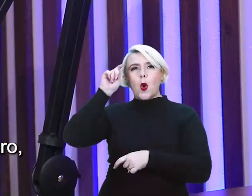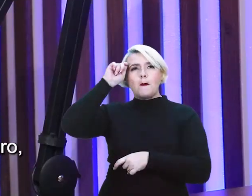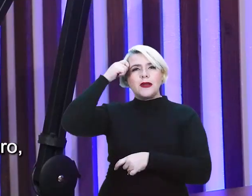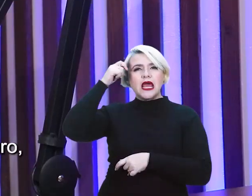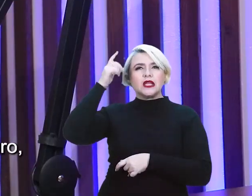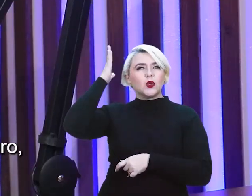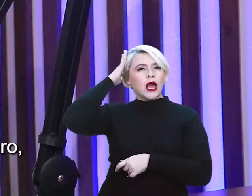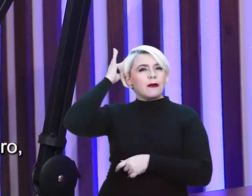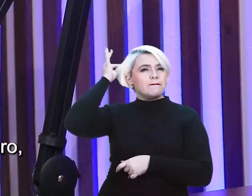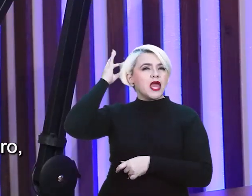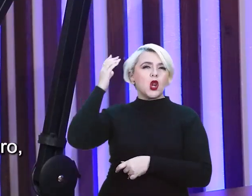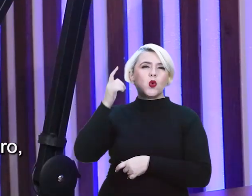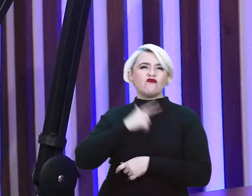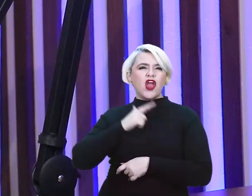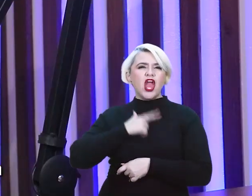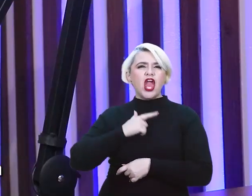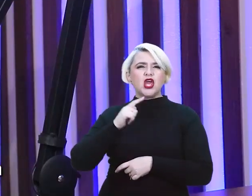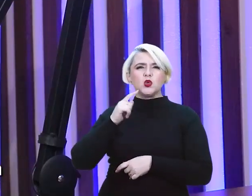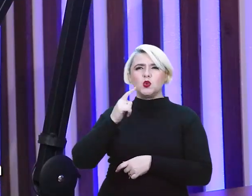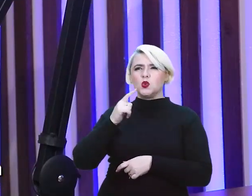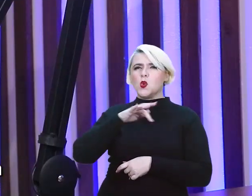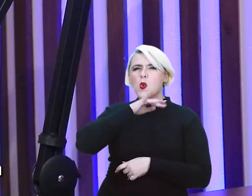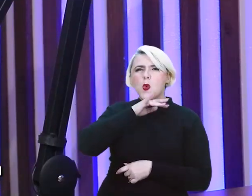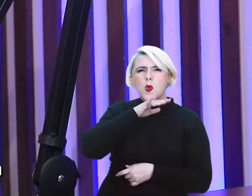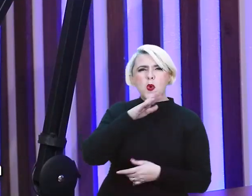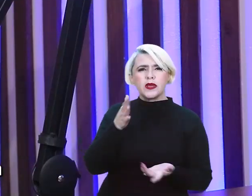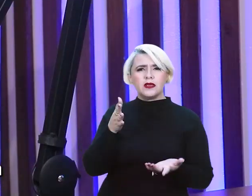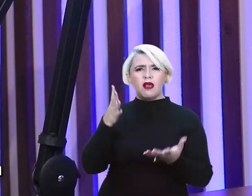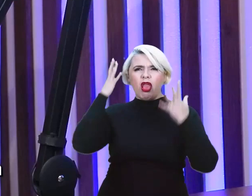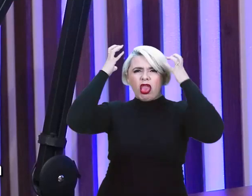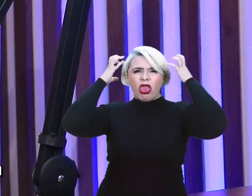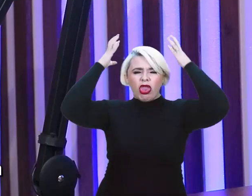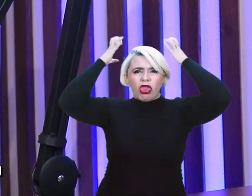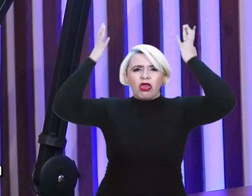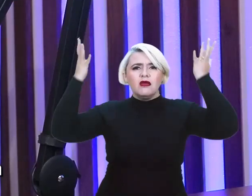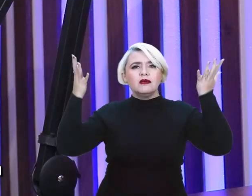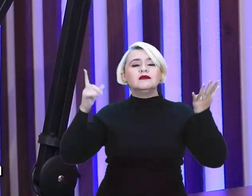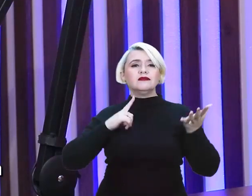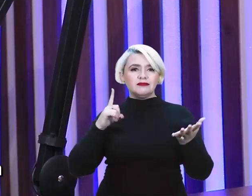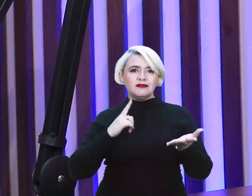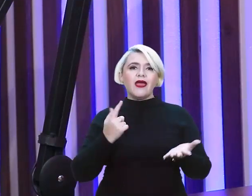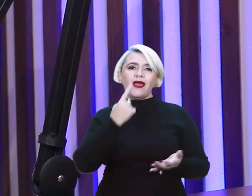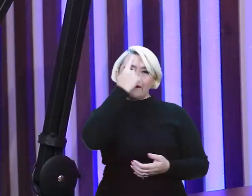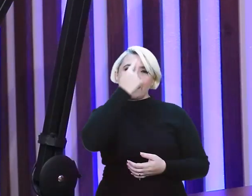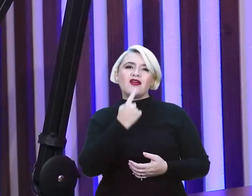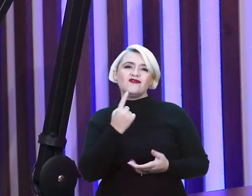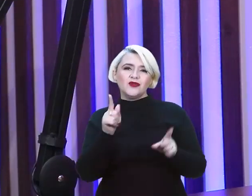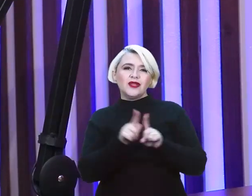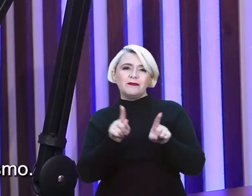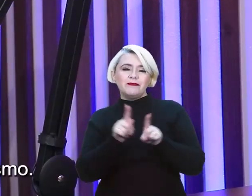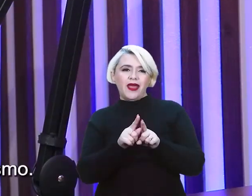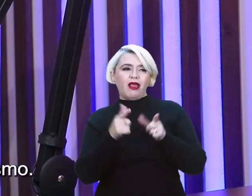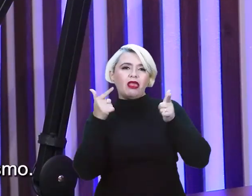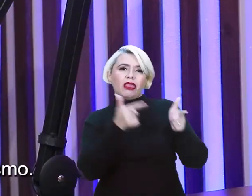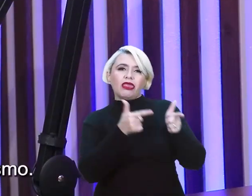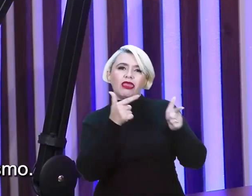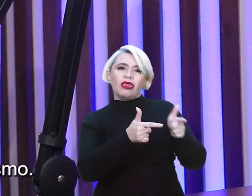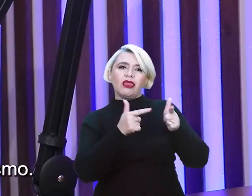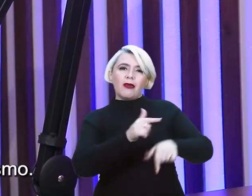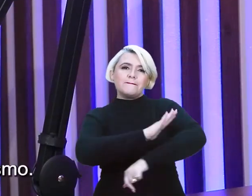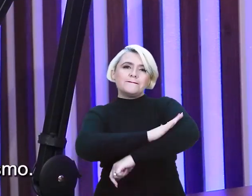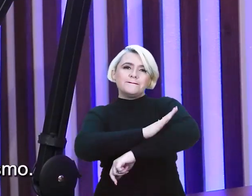ruim, o cabelo é duro, o cabelo é isto. Então também tem uma questão esteticista também na forma